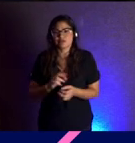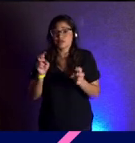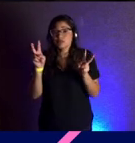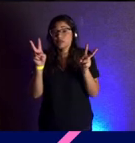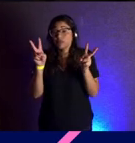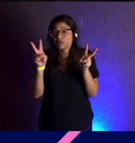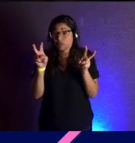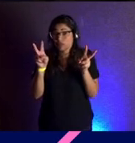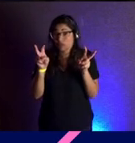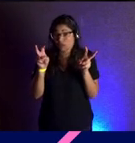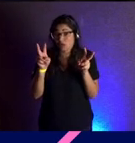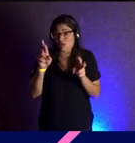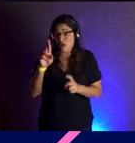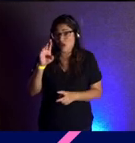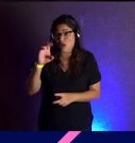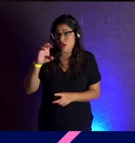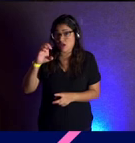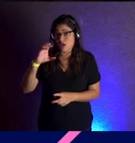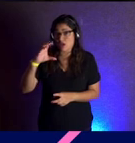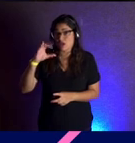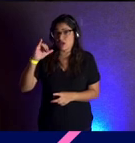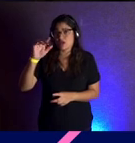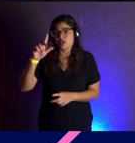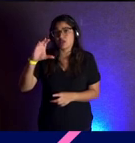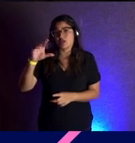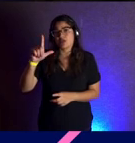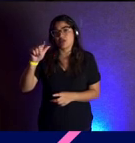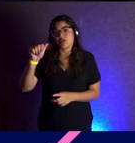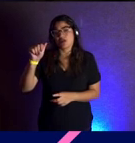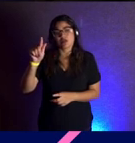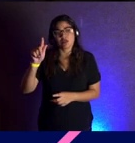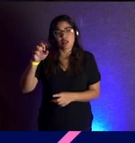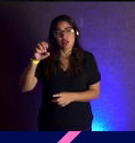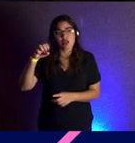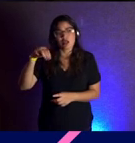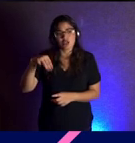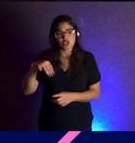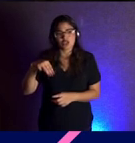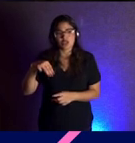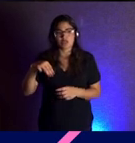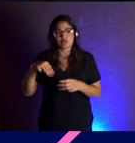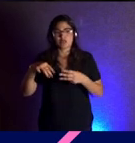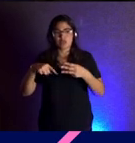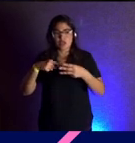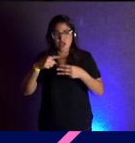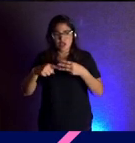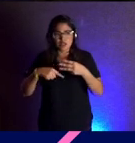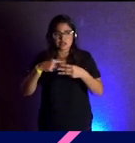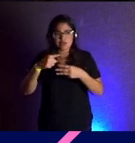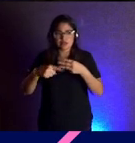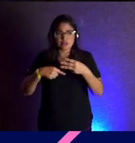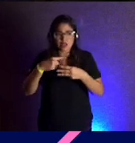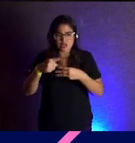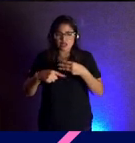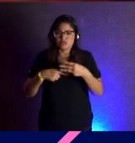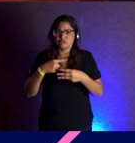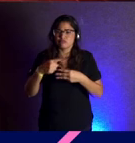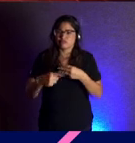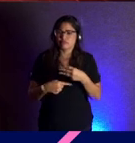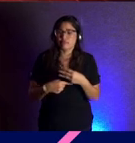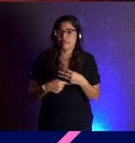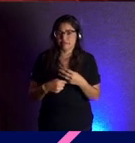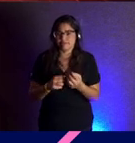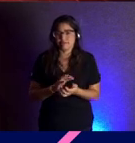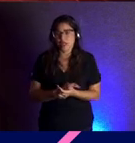A questão da reciclagem, né? Eu acho que o que dialoga muito com esse universo de mudança climática